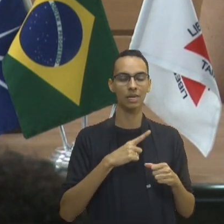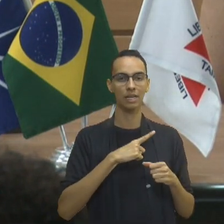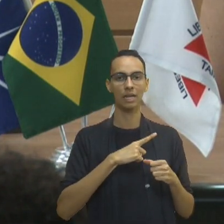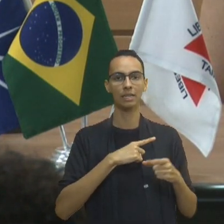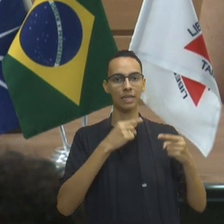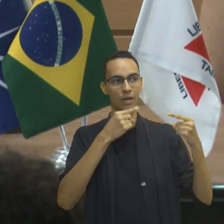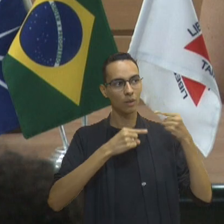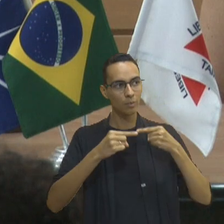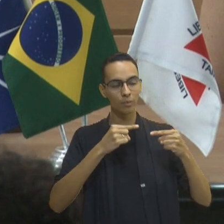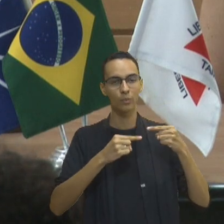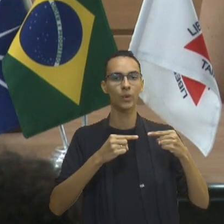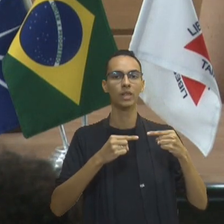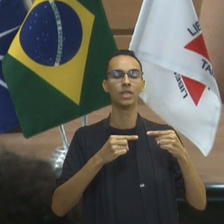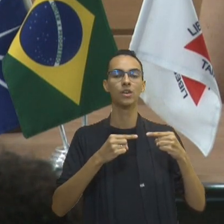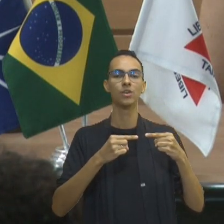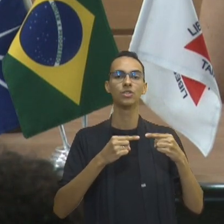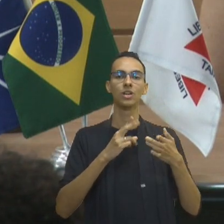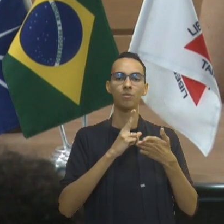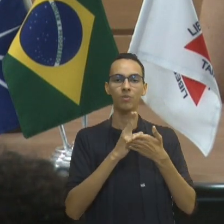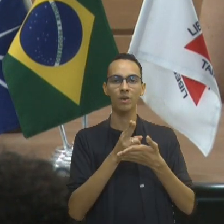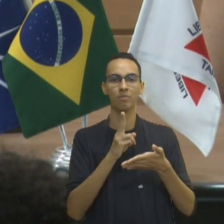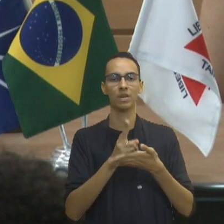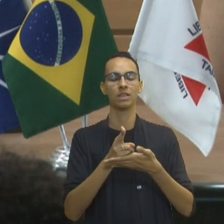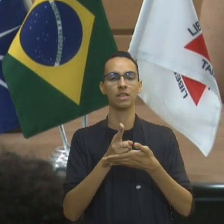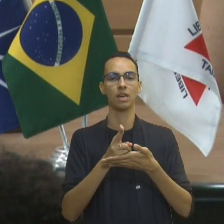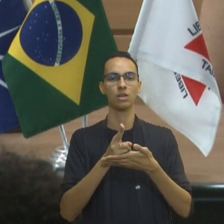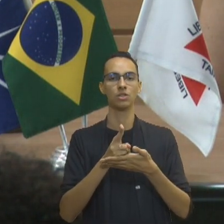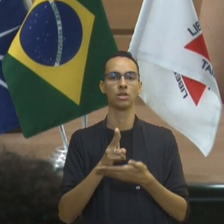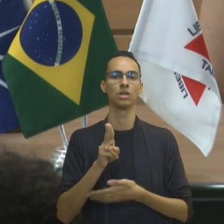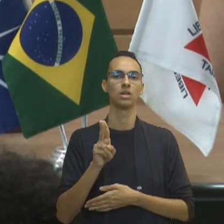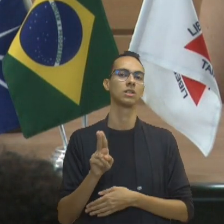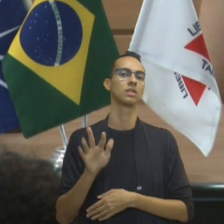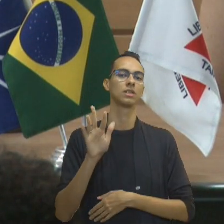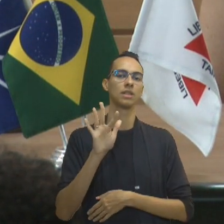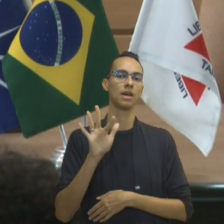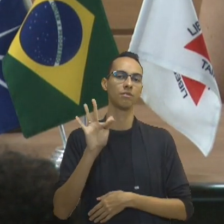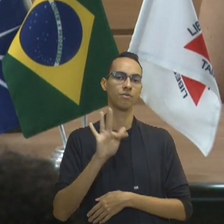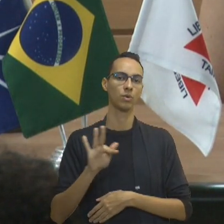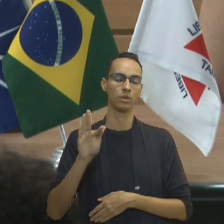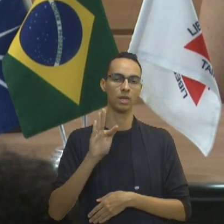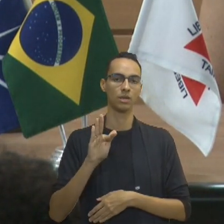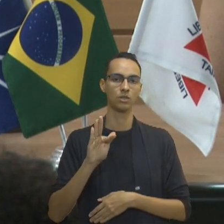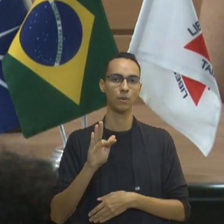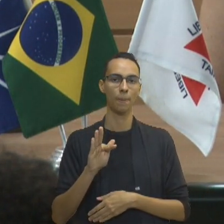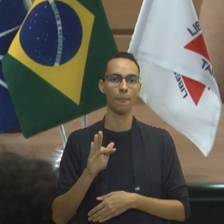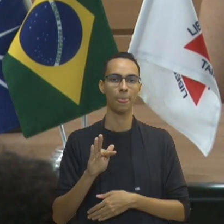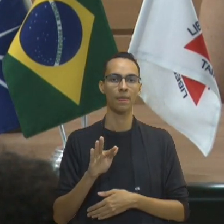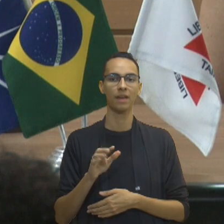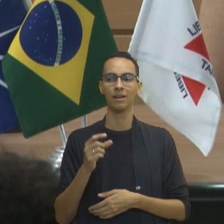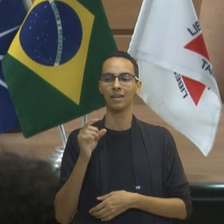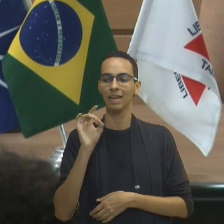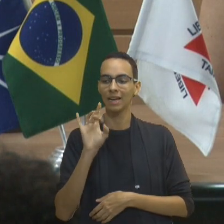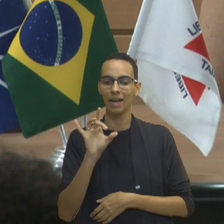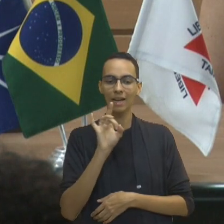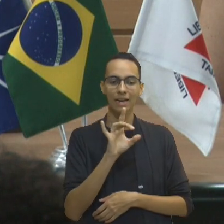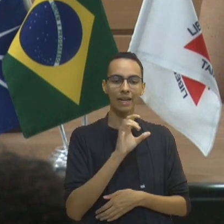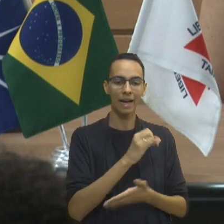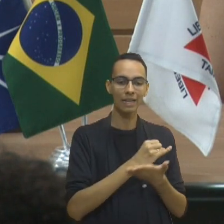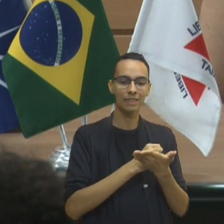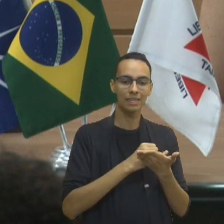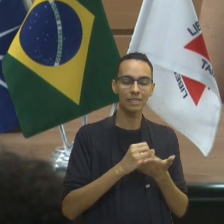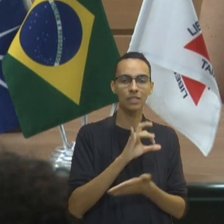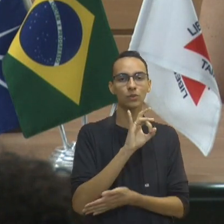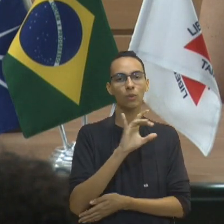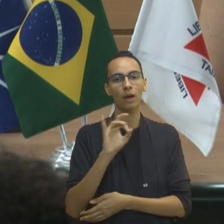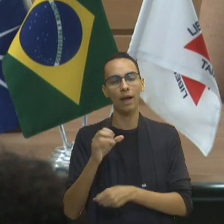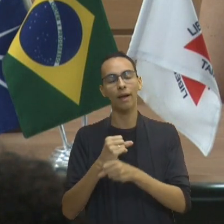das universidades. Nós não podemos ficar de sobressalto a cada início, a cada discussão orçamentária, e a